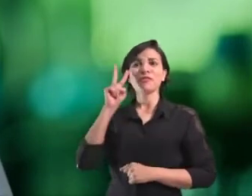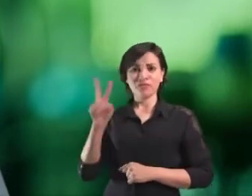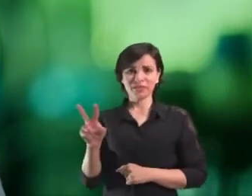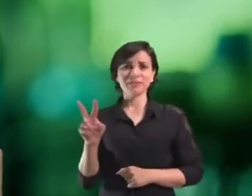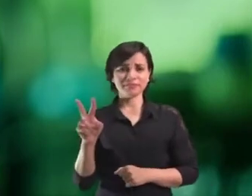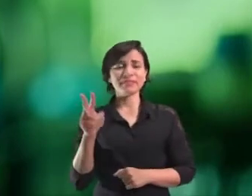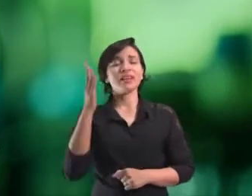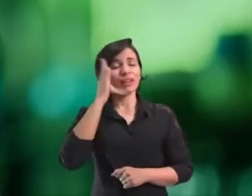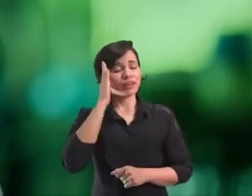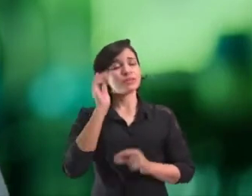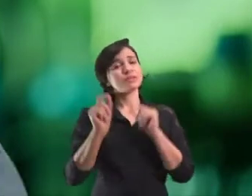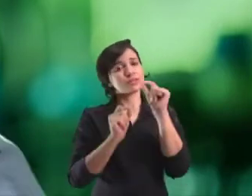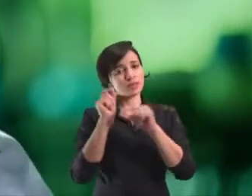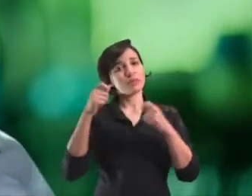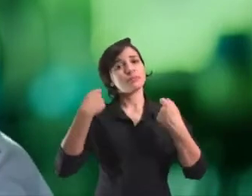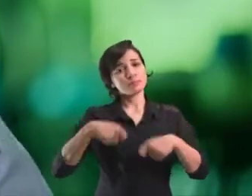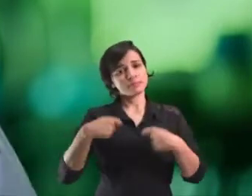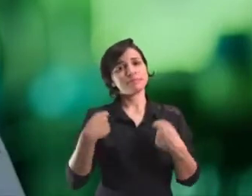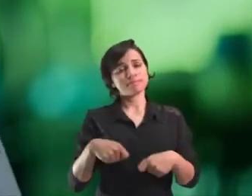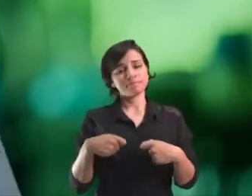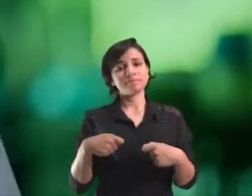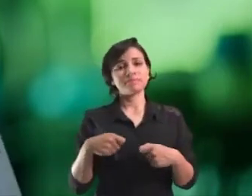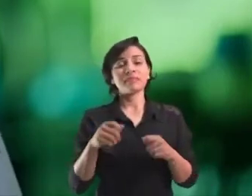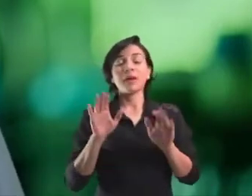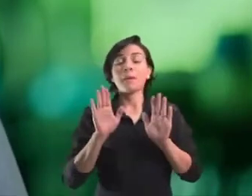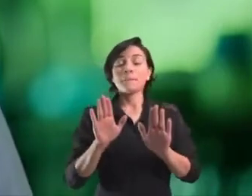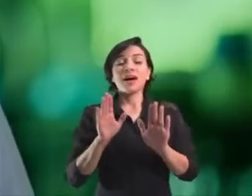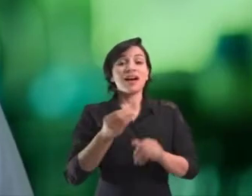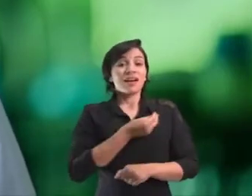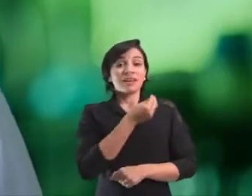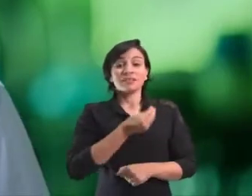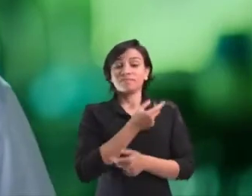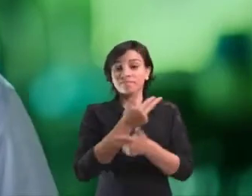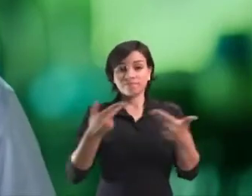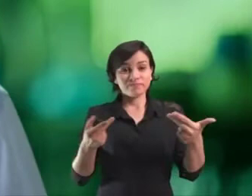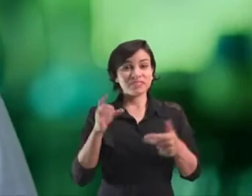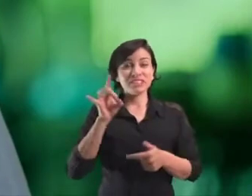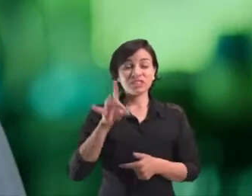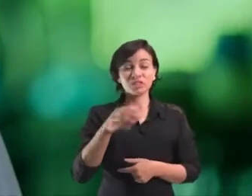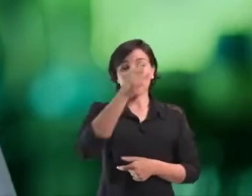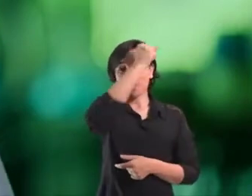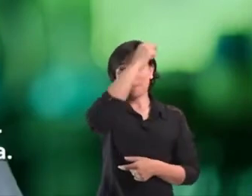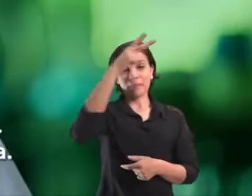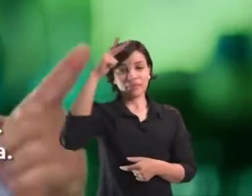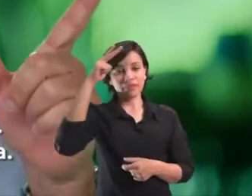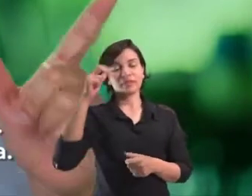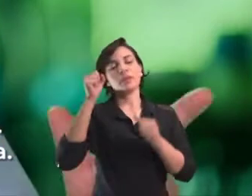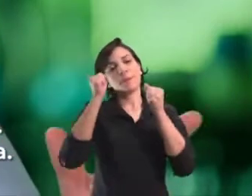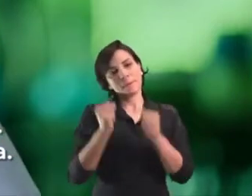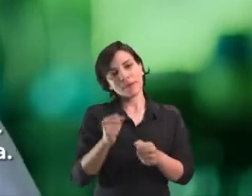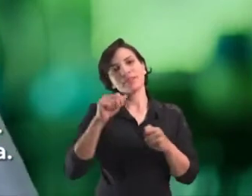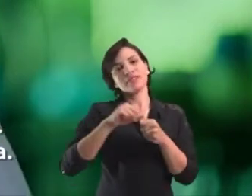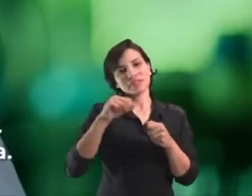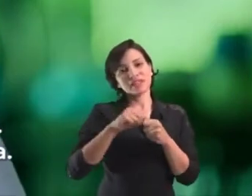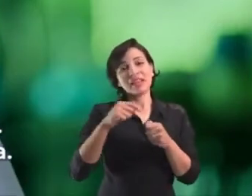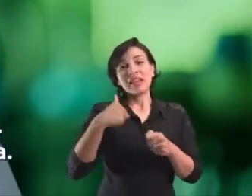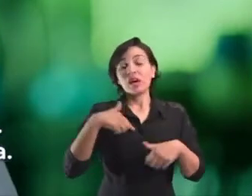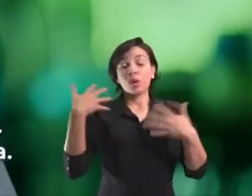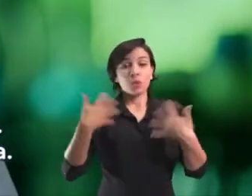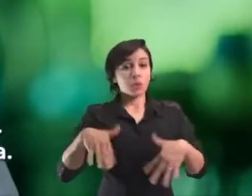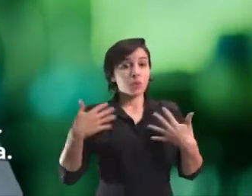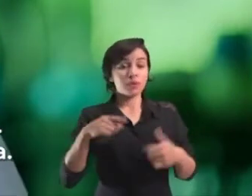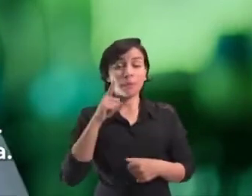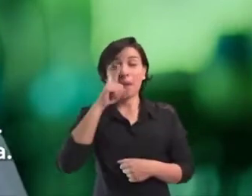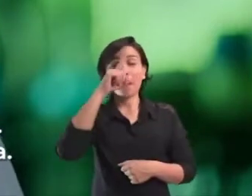ser feito. Mas tem coisas que só um prefeito pode fazer. Arrisquei minha vida inúmeras vezes, troquei bala,